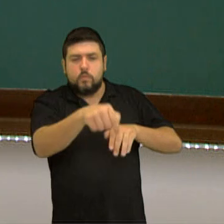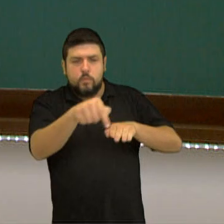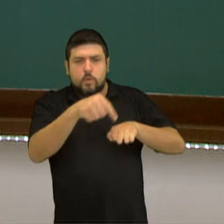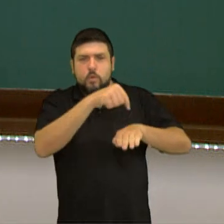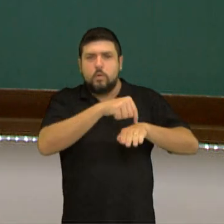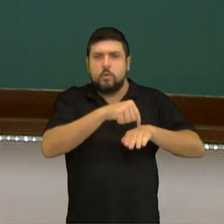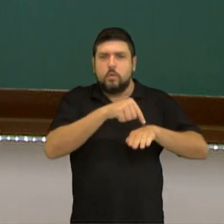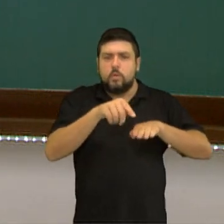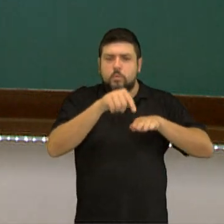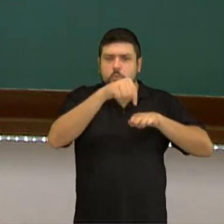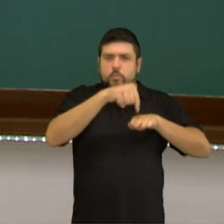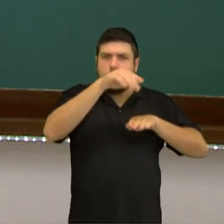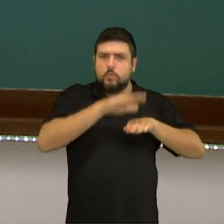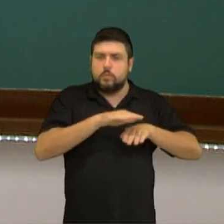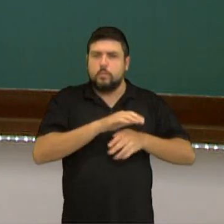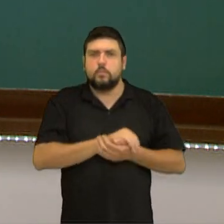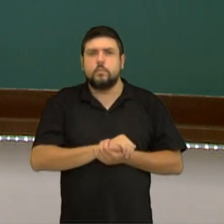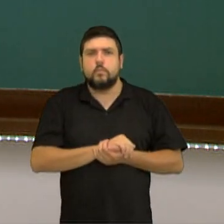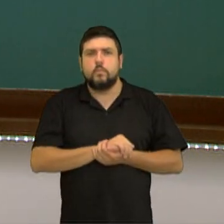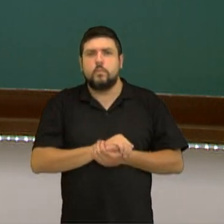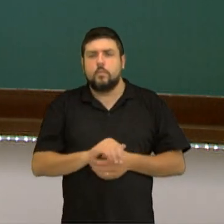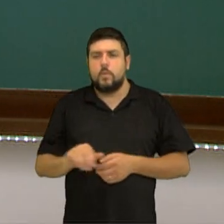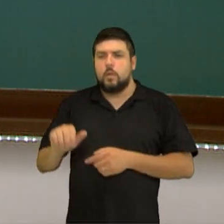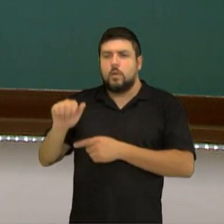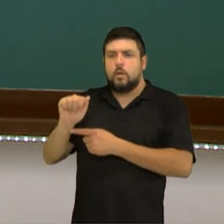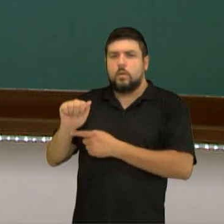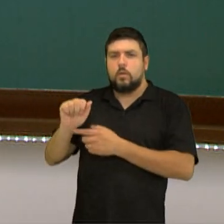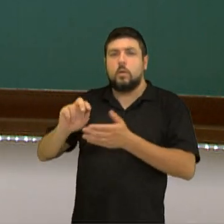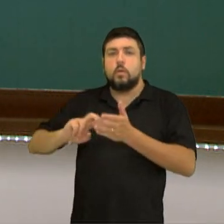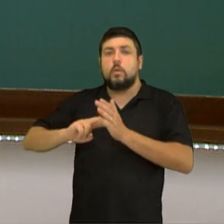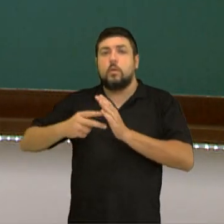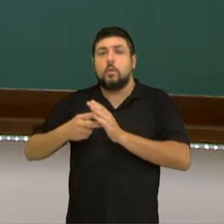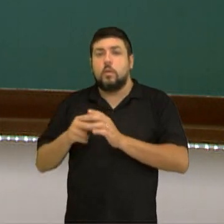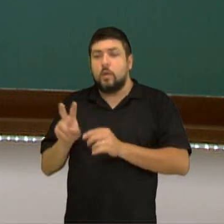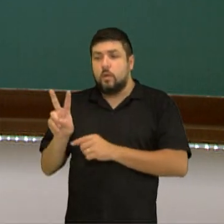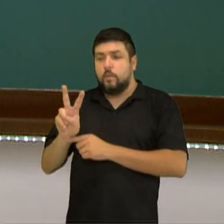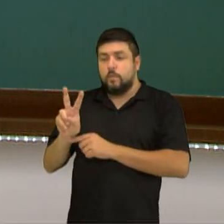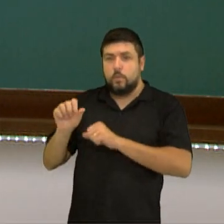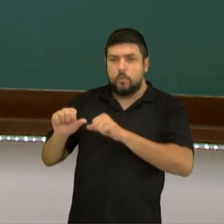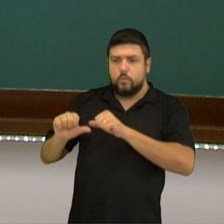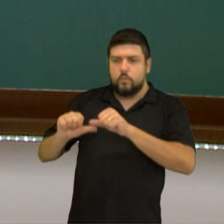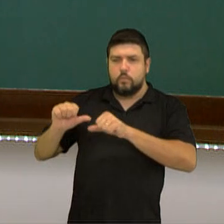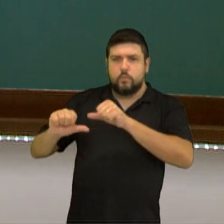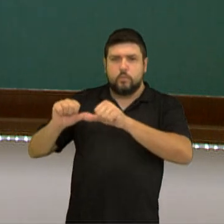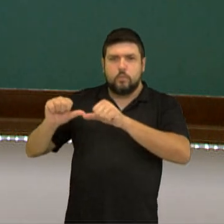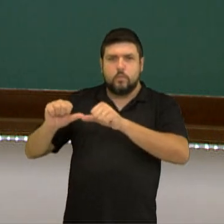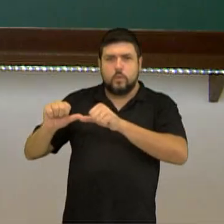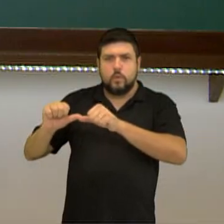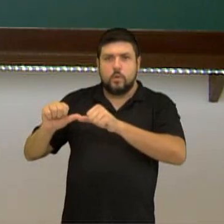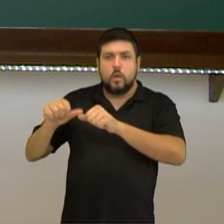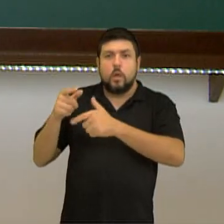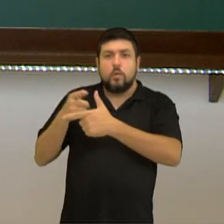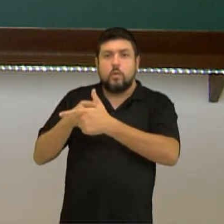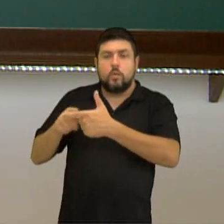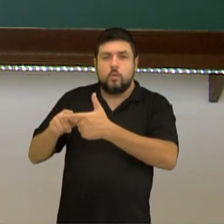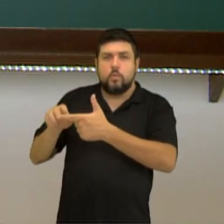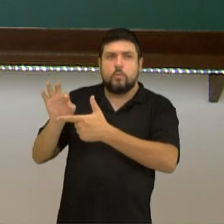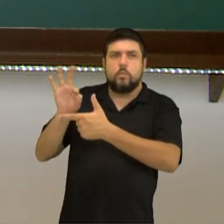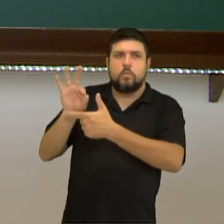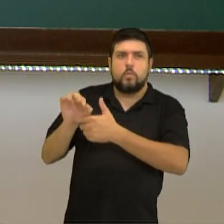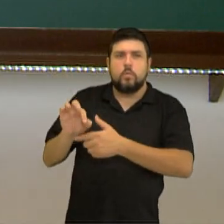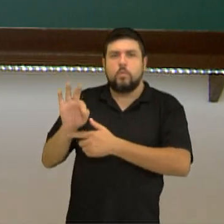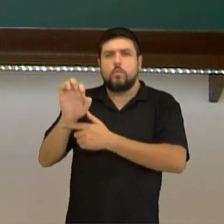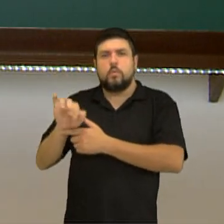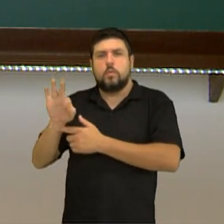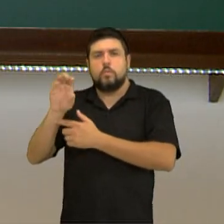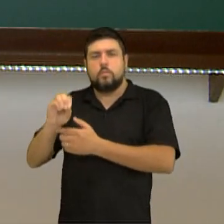lembrar um pouquinho sobre aceleração. A aceleração representa a variação da velocidade sobre o tempo. Ou seja, se você dá uma olhadinha aqui, você vai